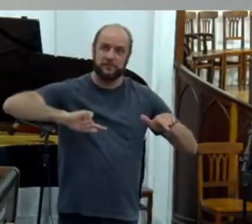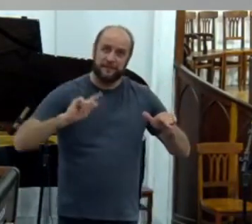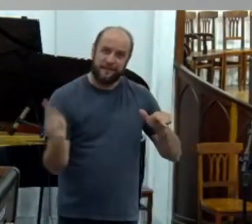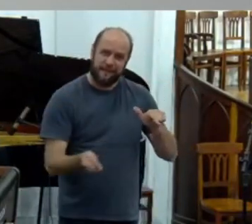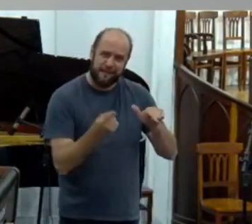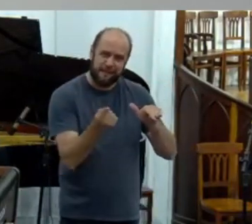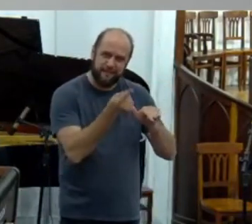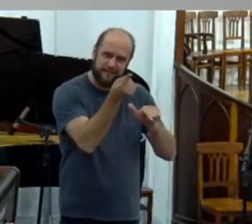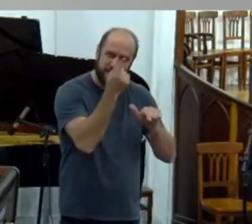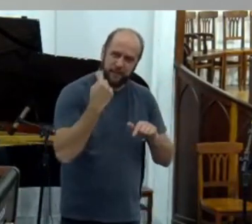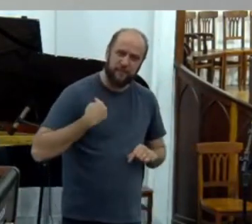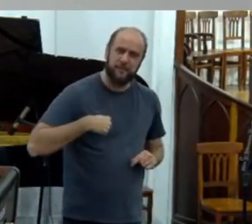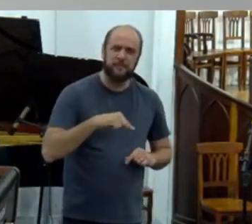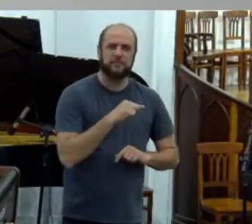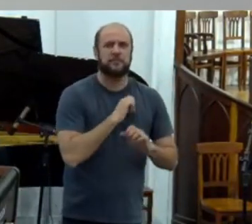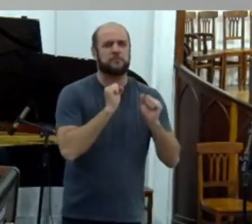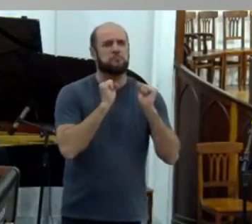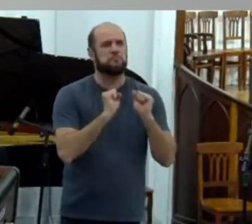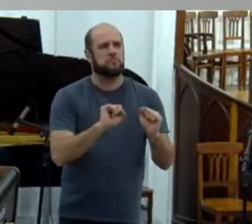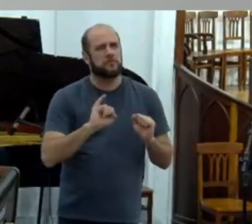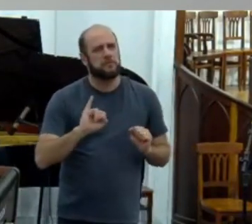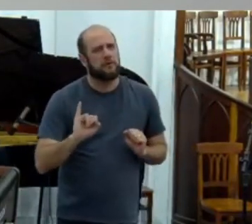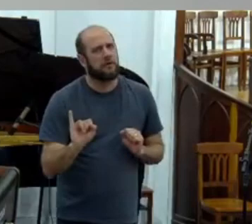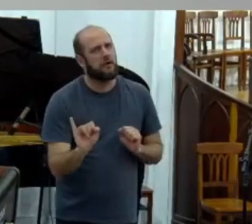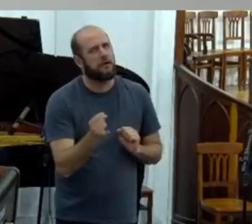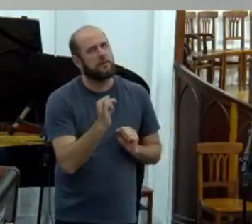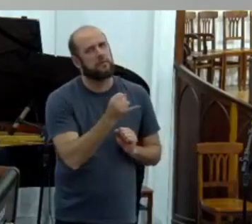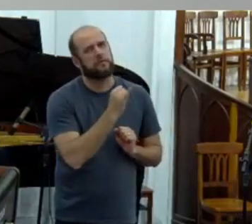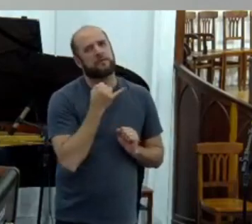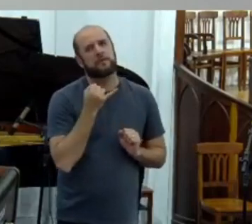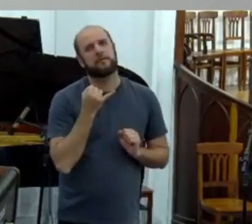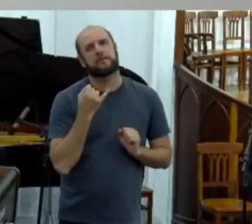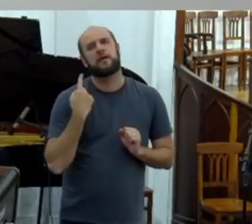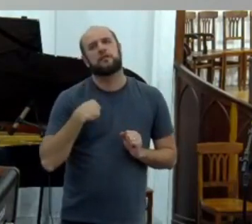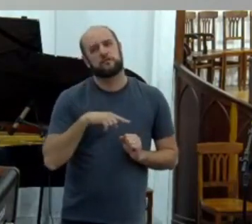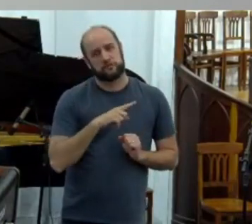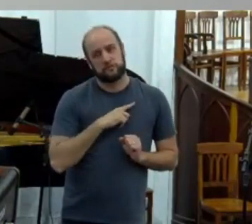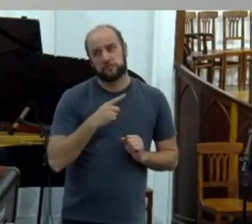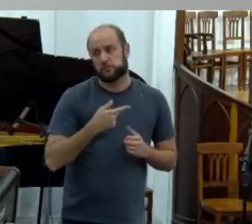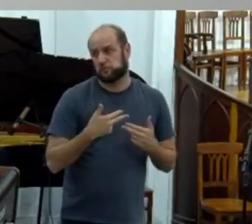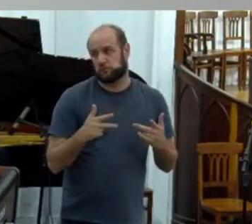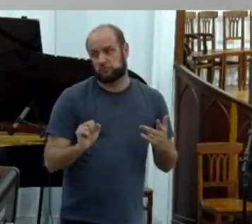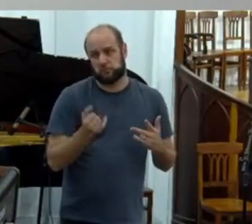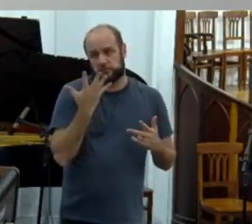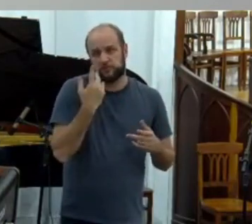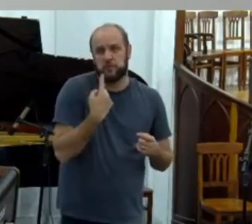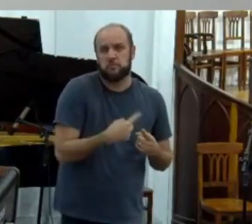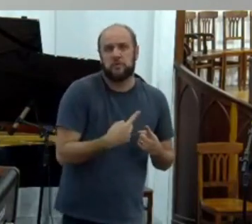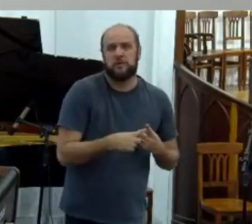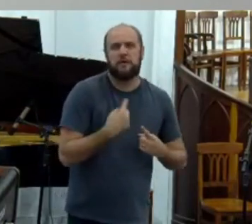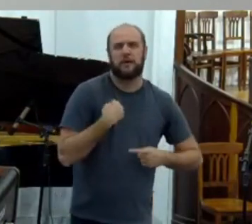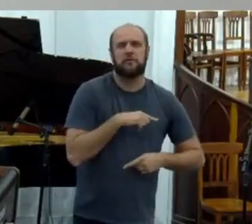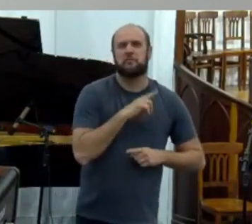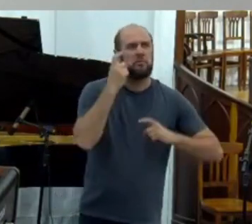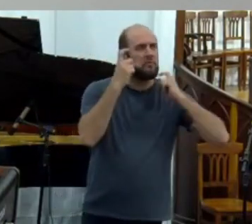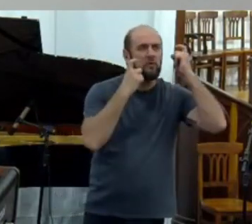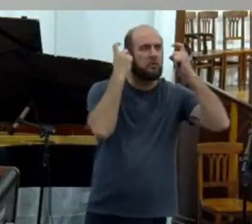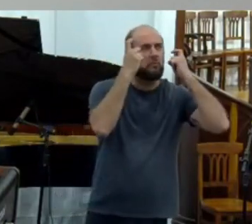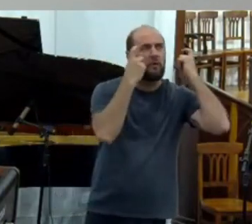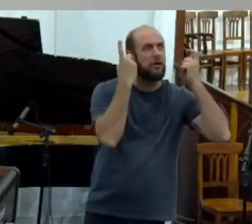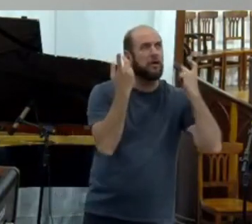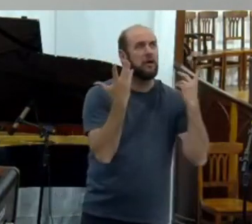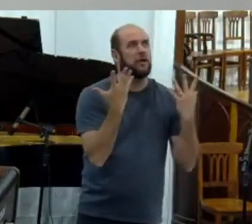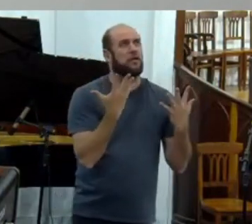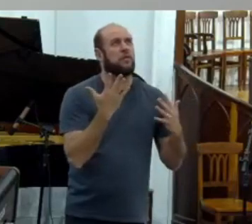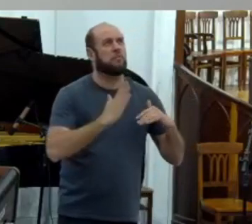nós podemos aproveitar inclusive os nossos atos passageiros. Porque nós não estaremos preocupados se os